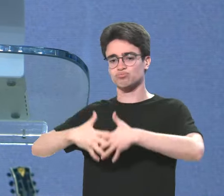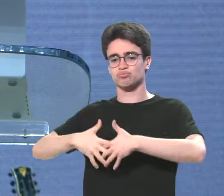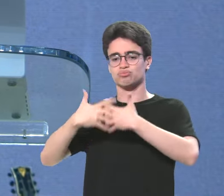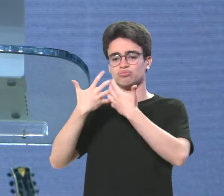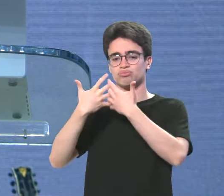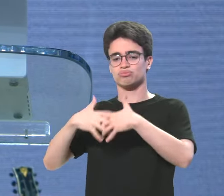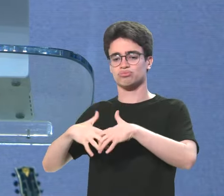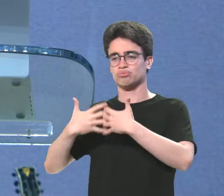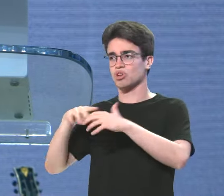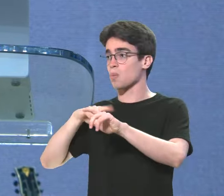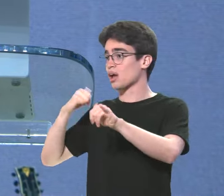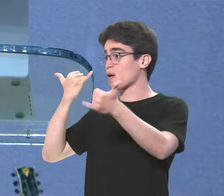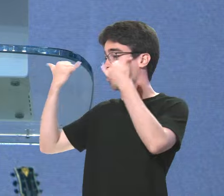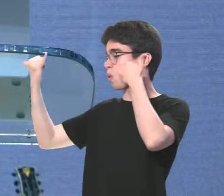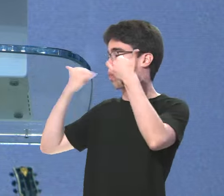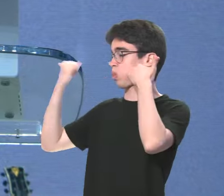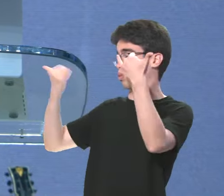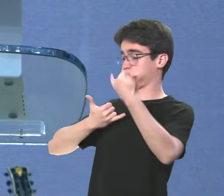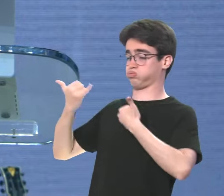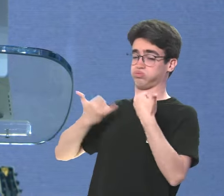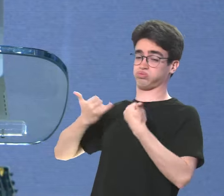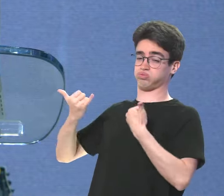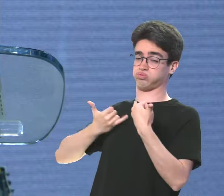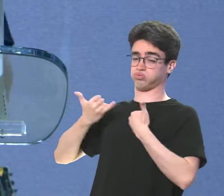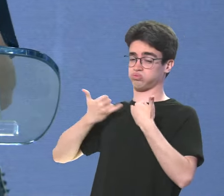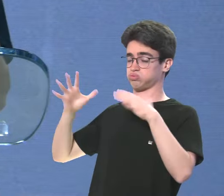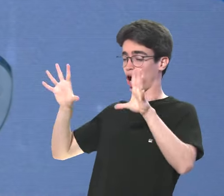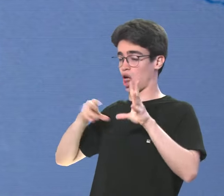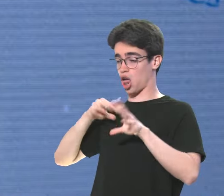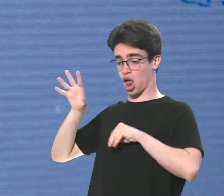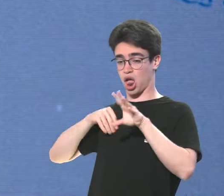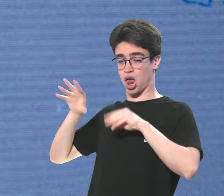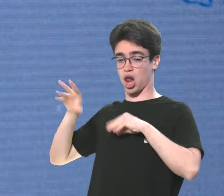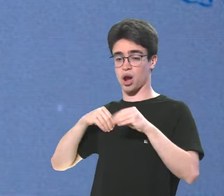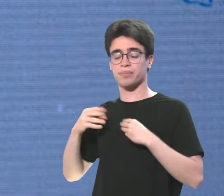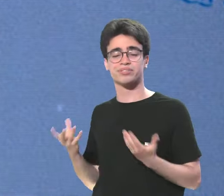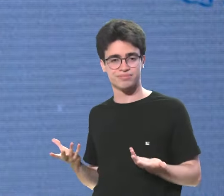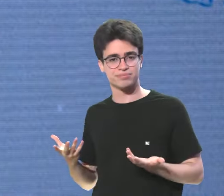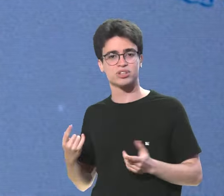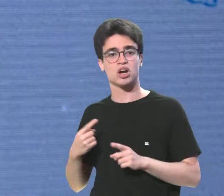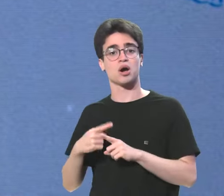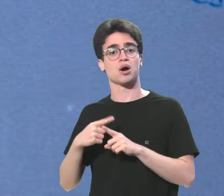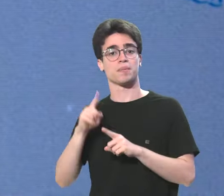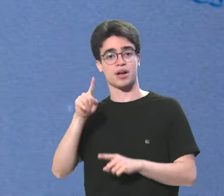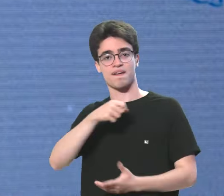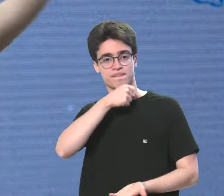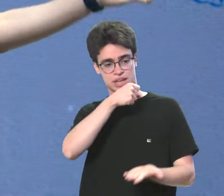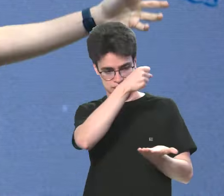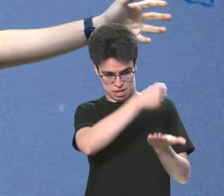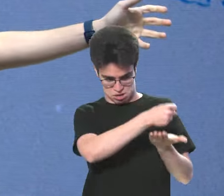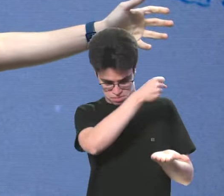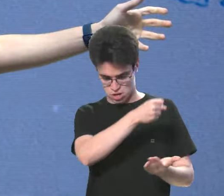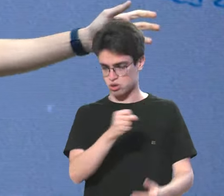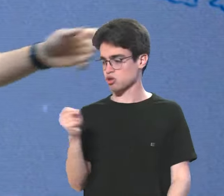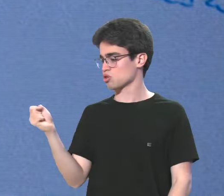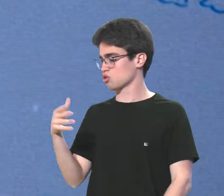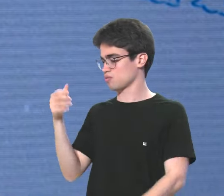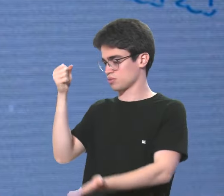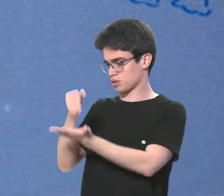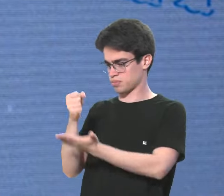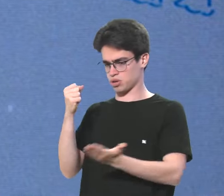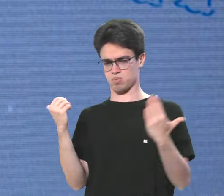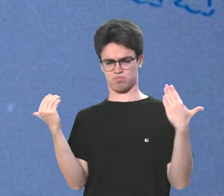que ele tinha tido essa essa relação do Senhor do Antigo Testamento com o senhor do novo testamento